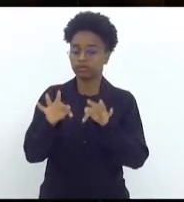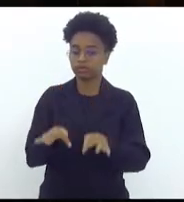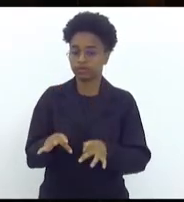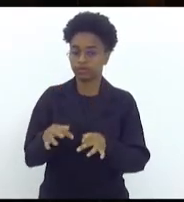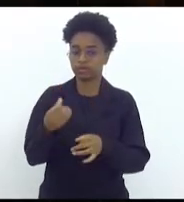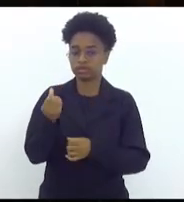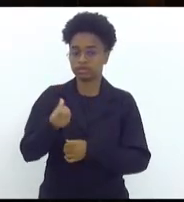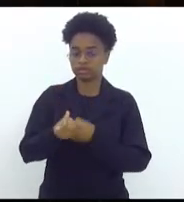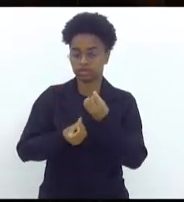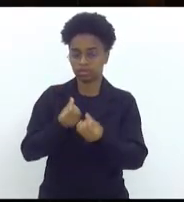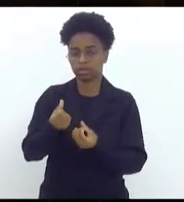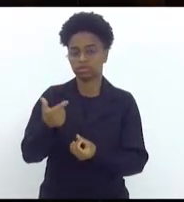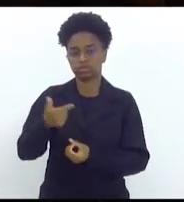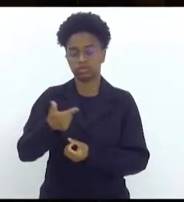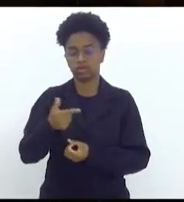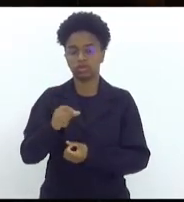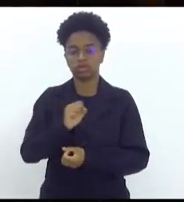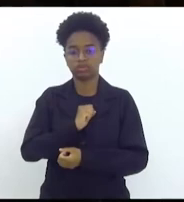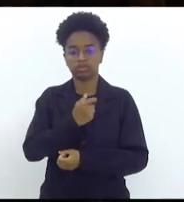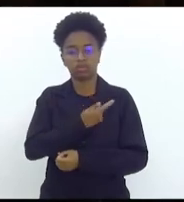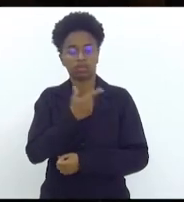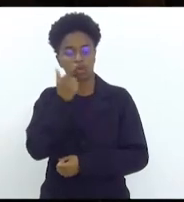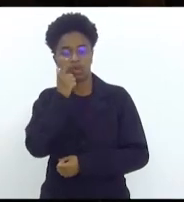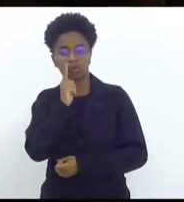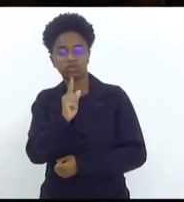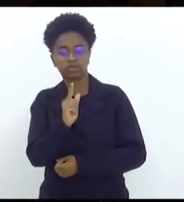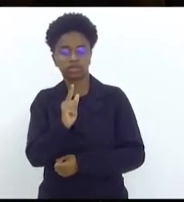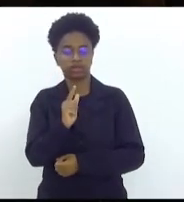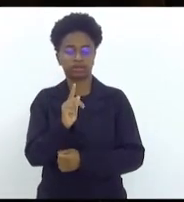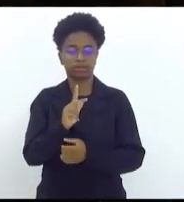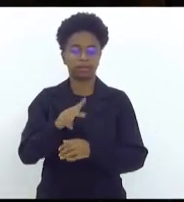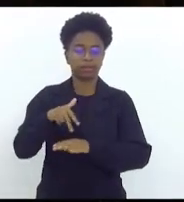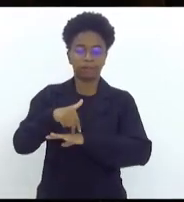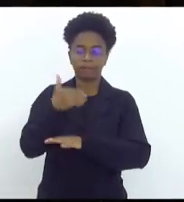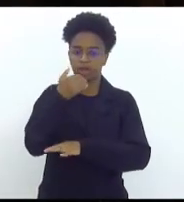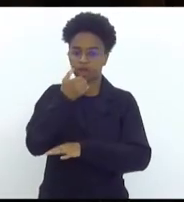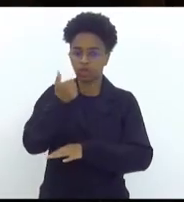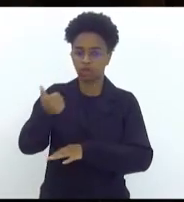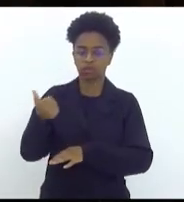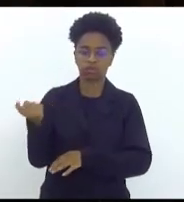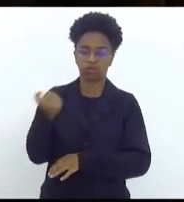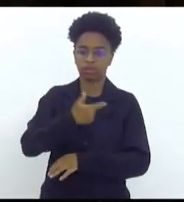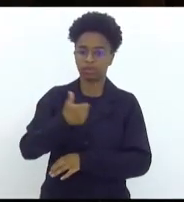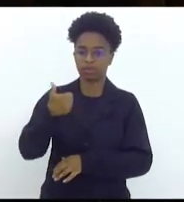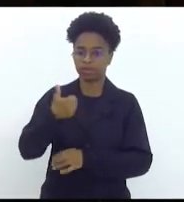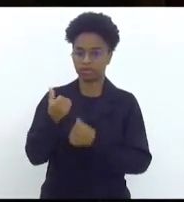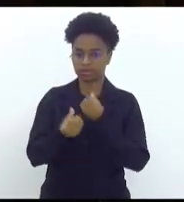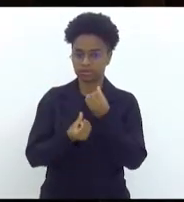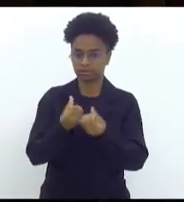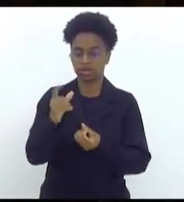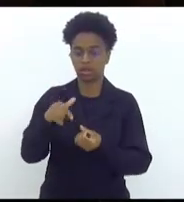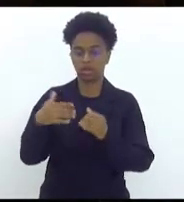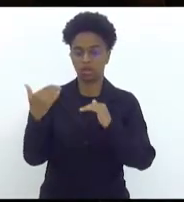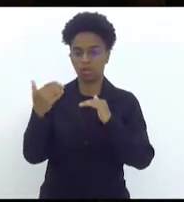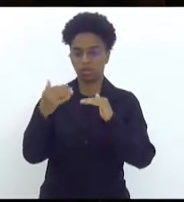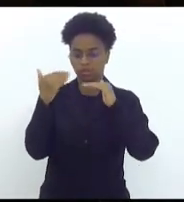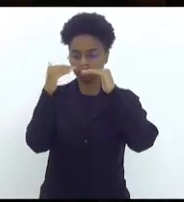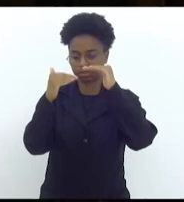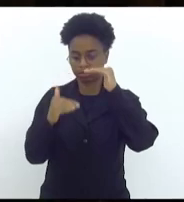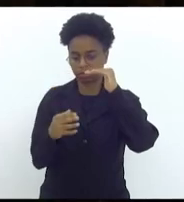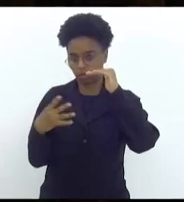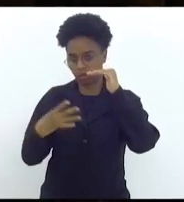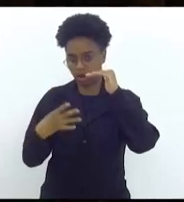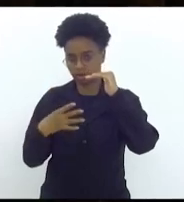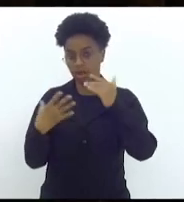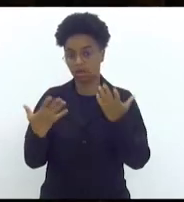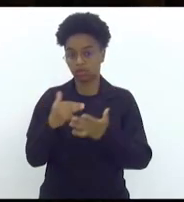próximo semestre São Gonçalo possa estar numa posição ainda melhor do que já alcançou no primeiro semestre que foi o quarto lugar só no mês de julho